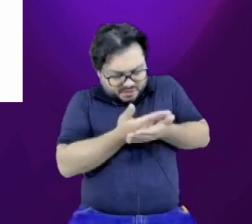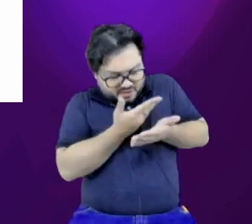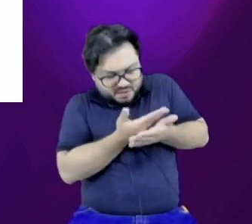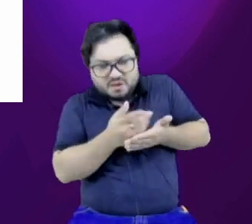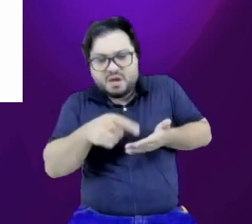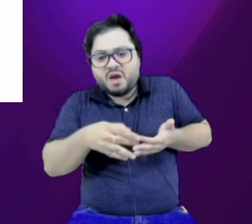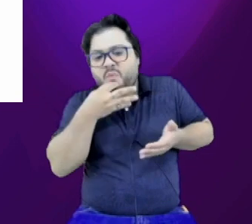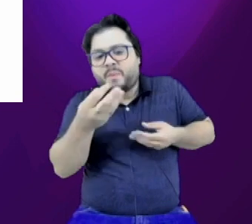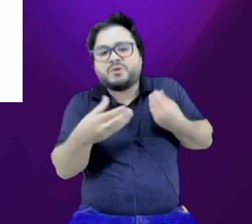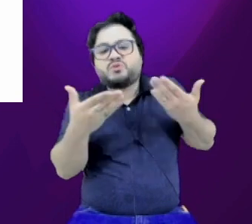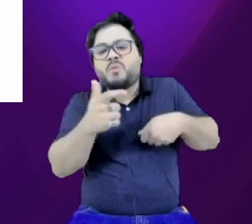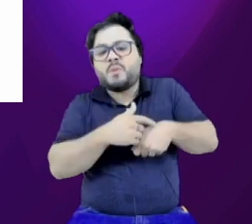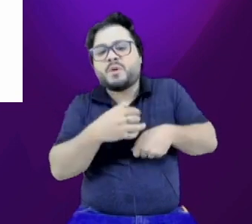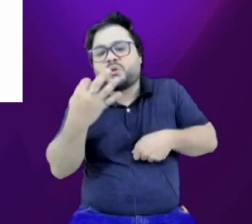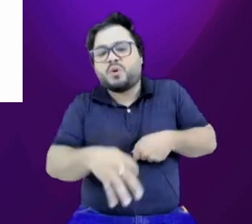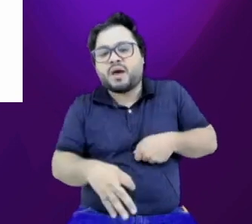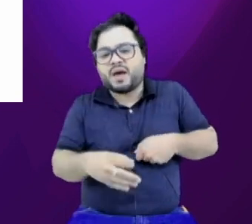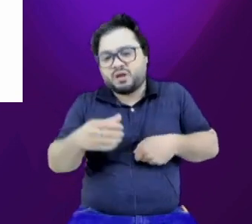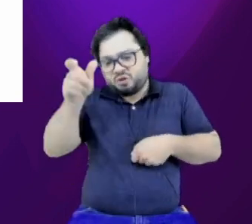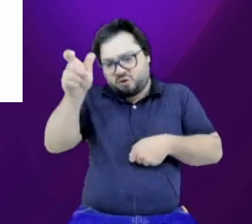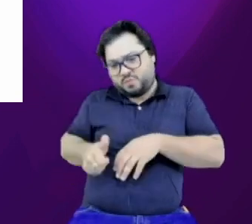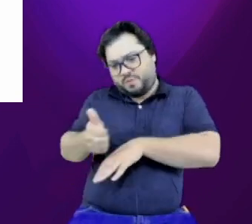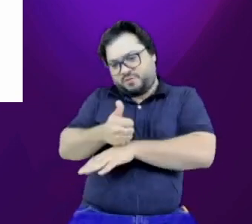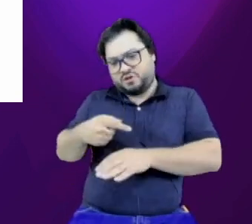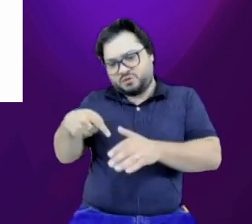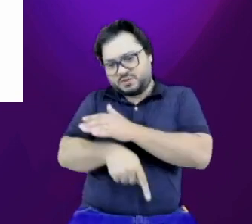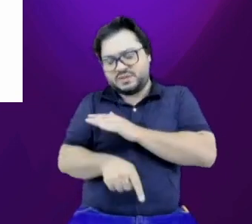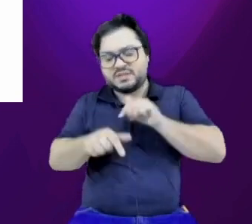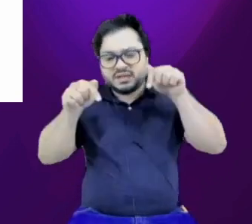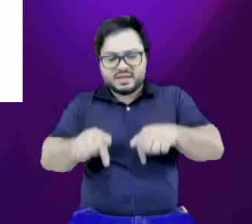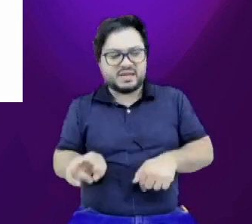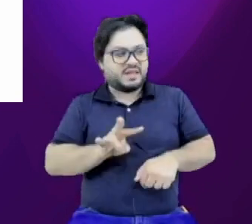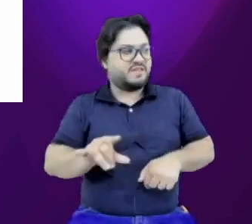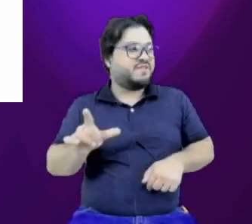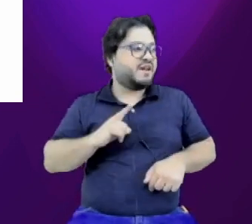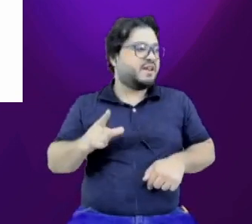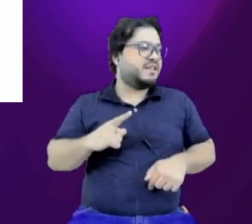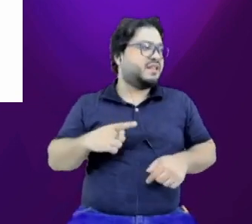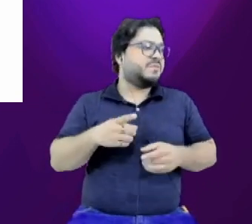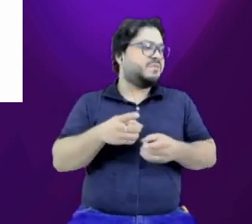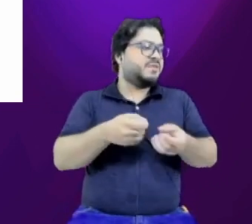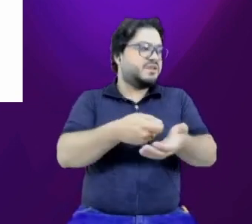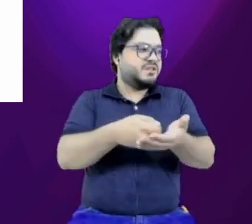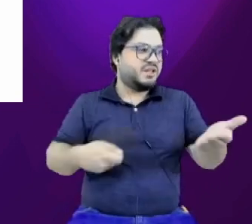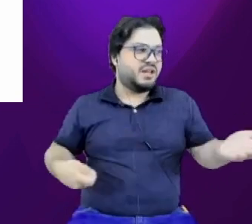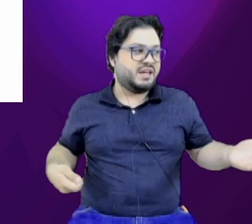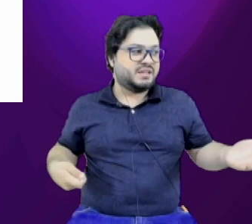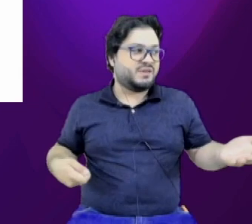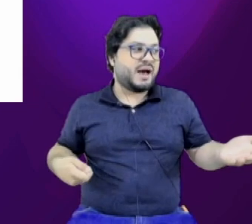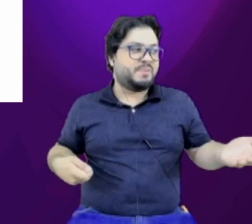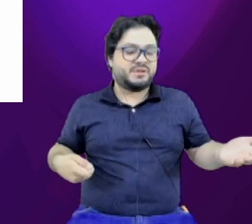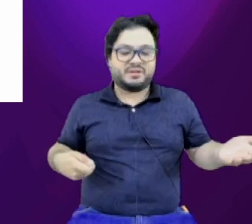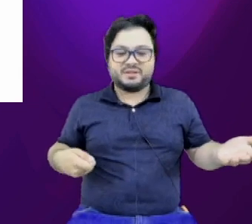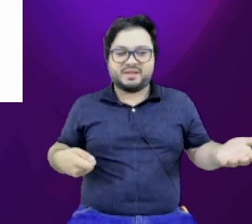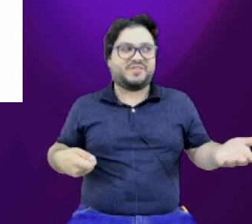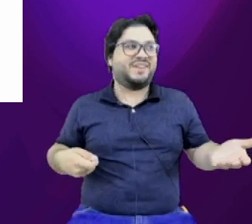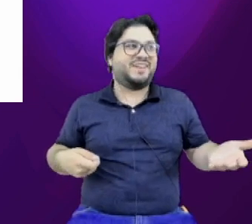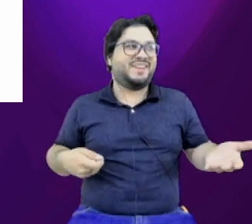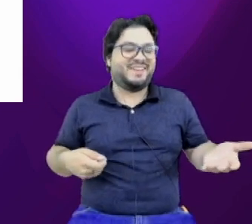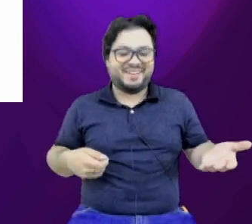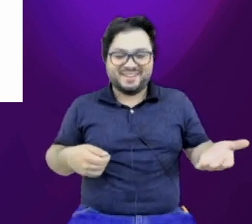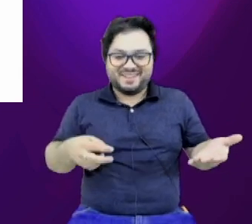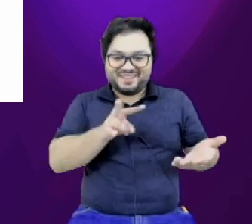o momento correto pelo expert. E aqui nós vamos ter diagramas onde você vai fazer